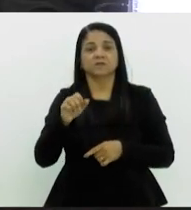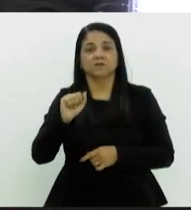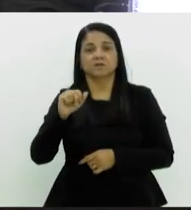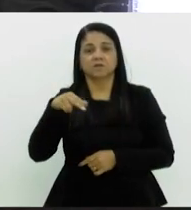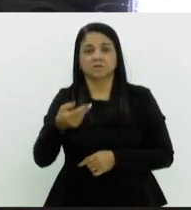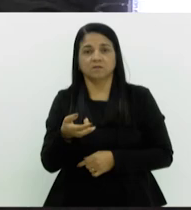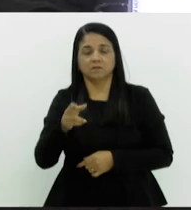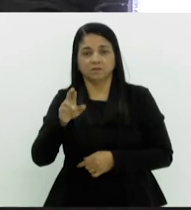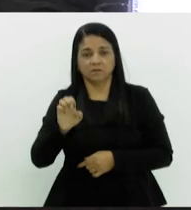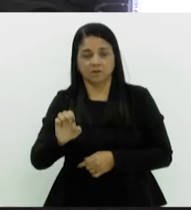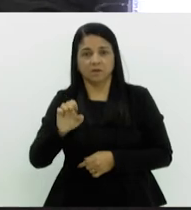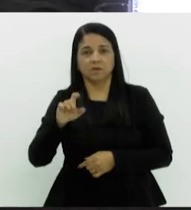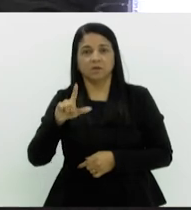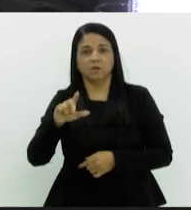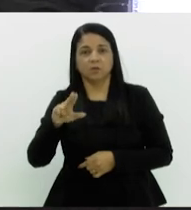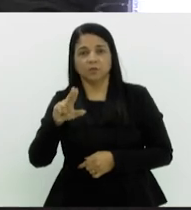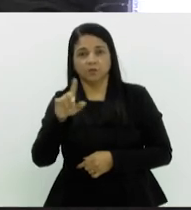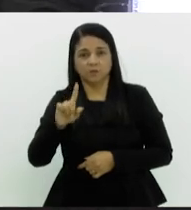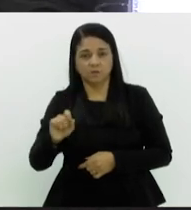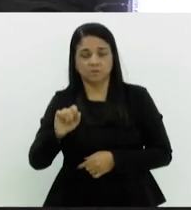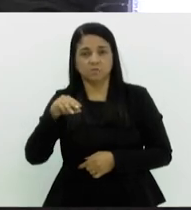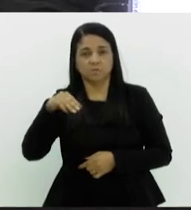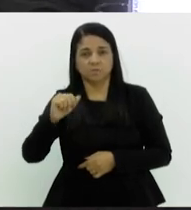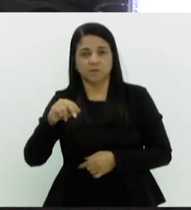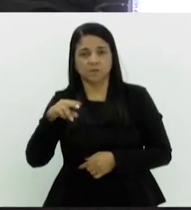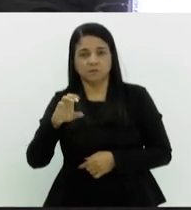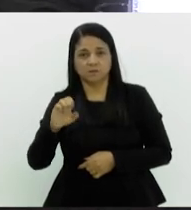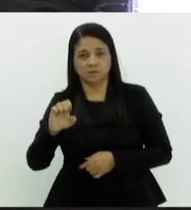Luiz Manceno.